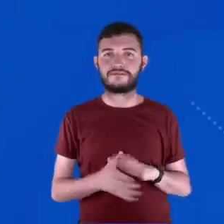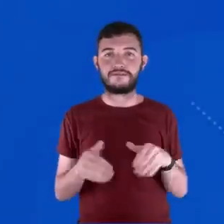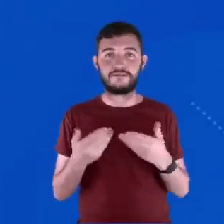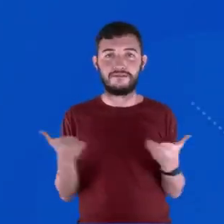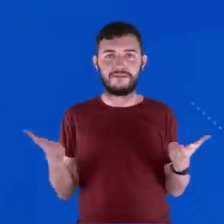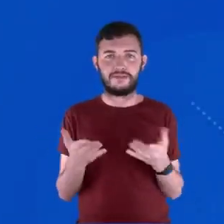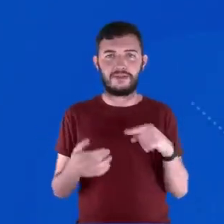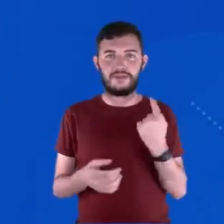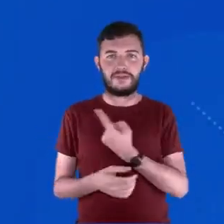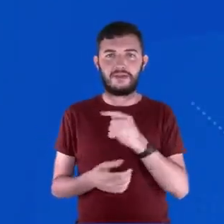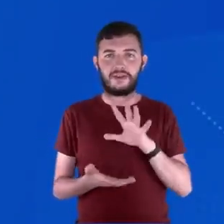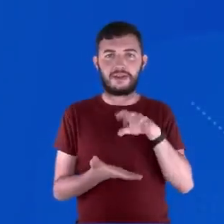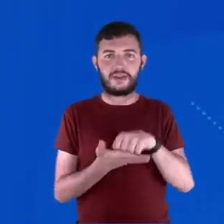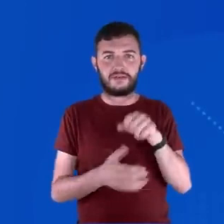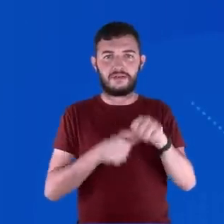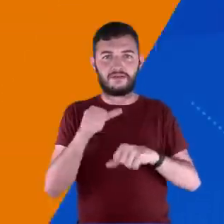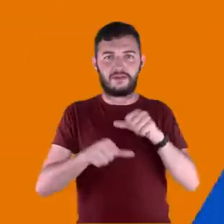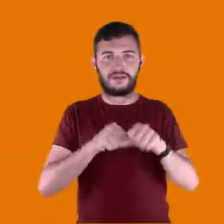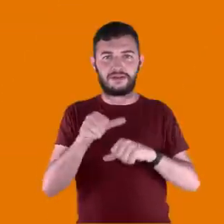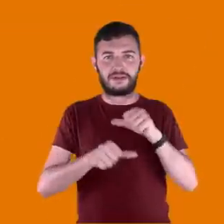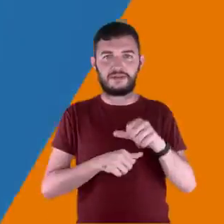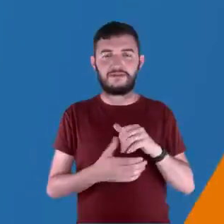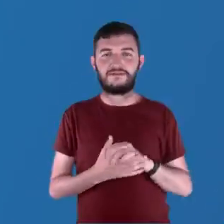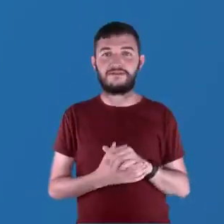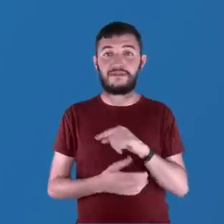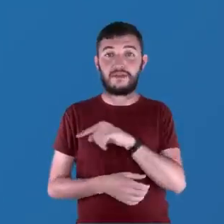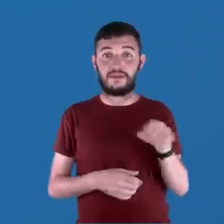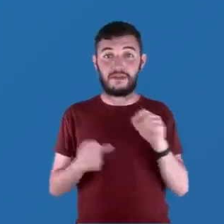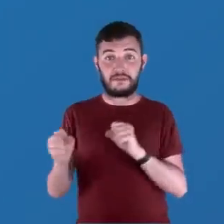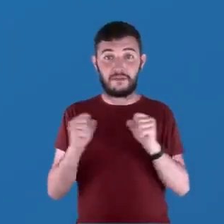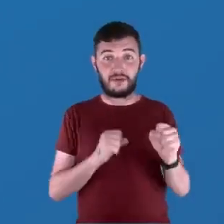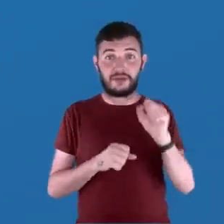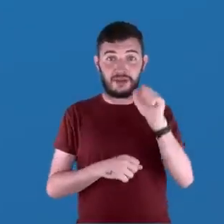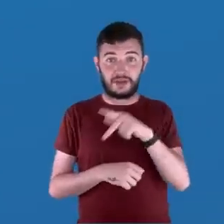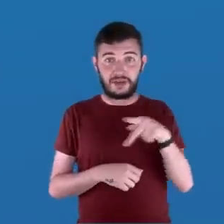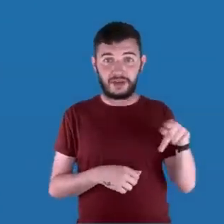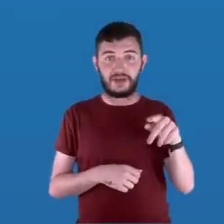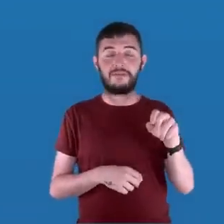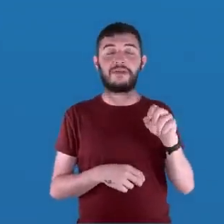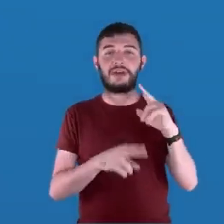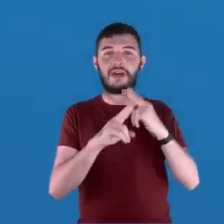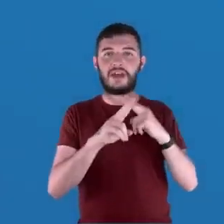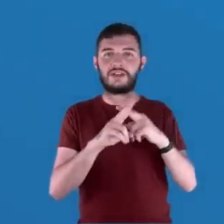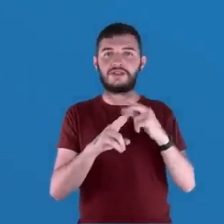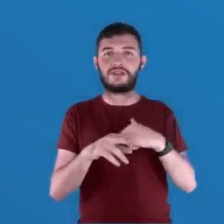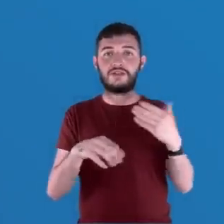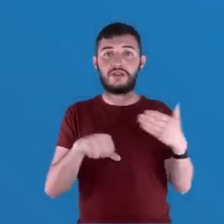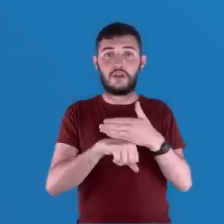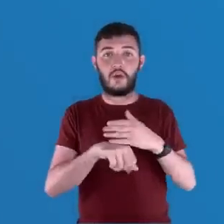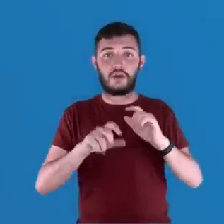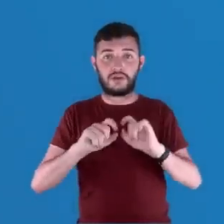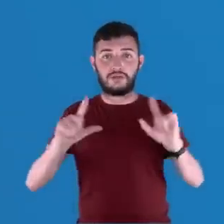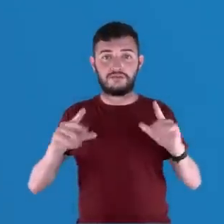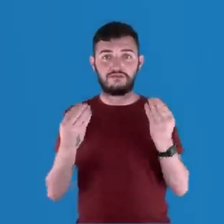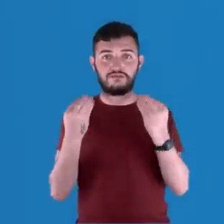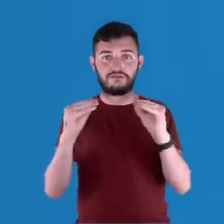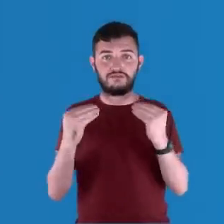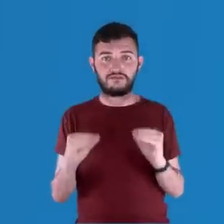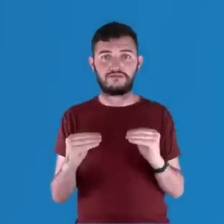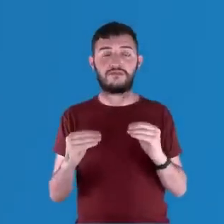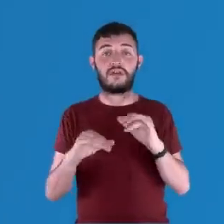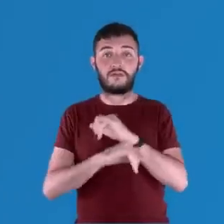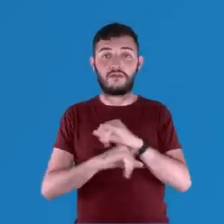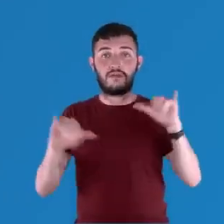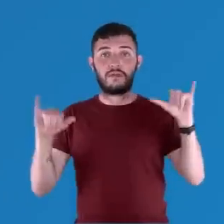vamos fazer sua atualização cadastral Abra o aplicativo Caixa tem e faça seu login preenchendo os campos